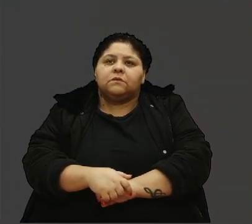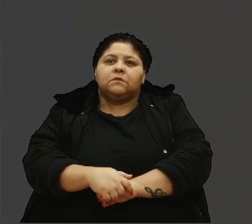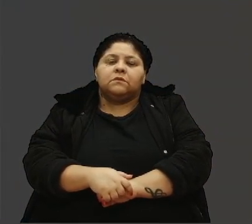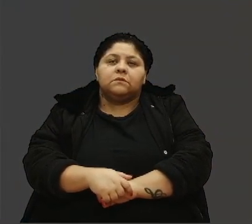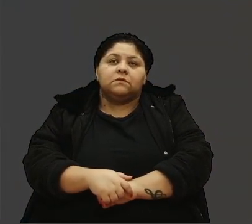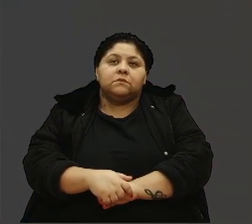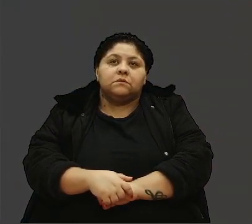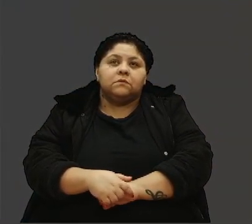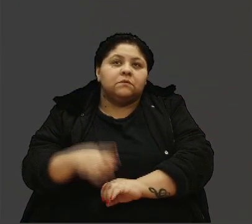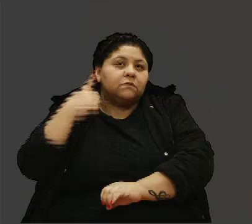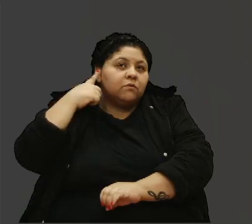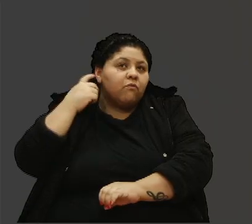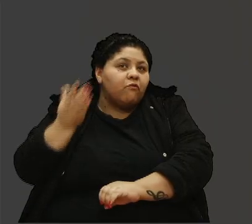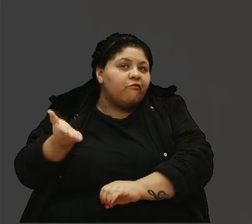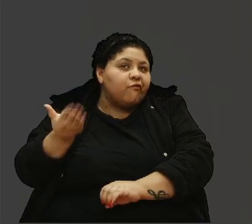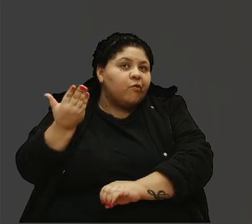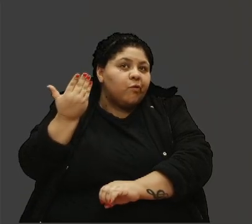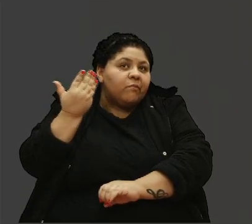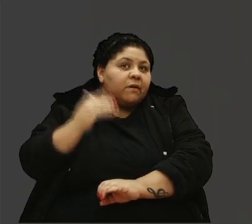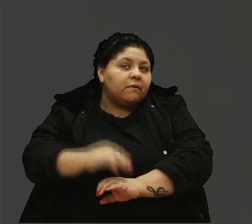Volume.